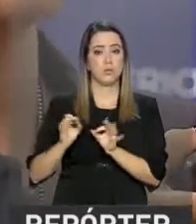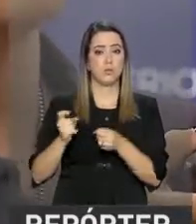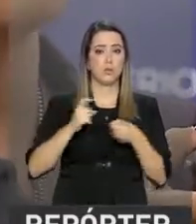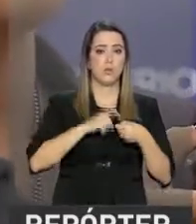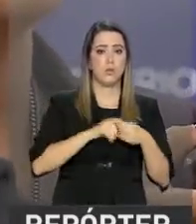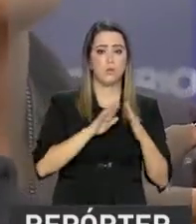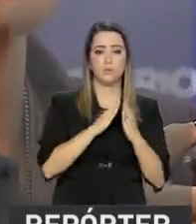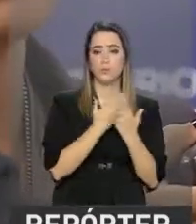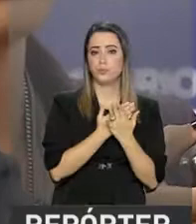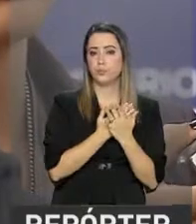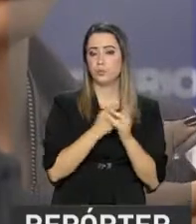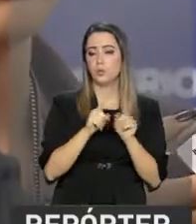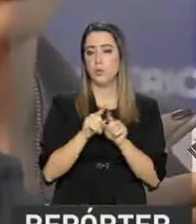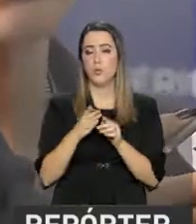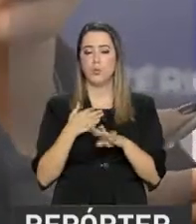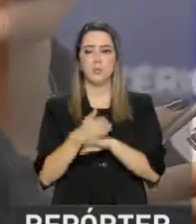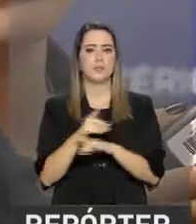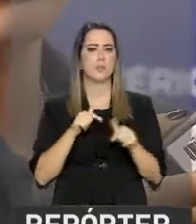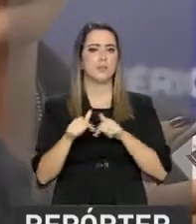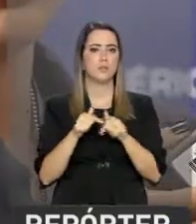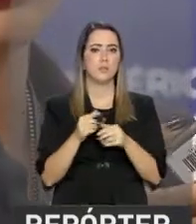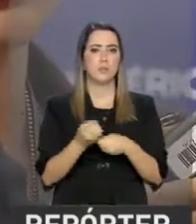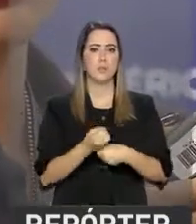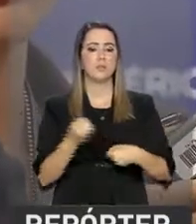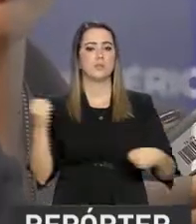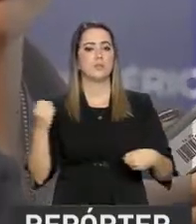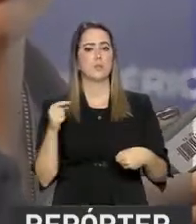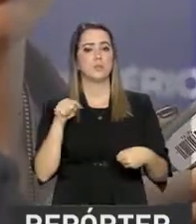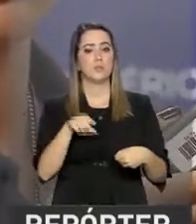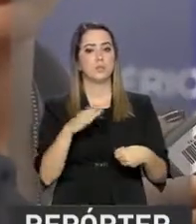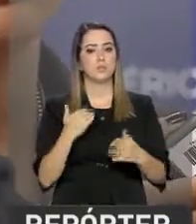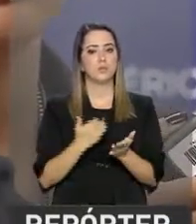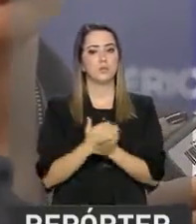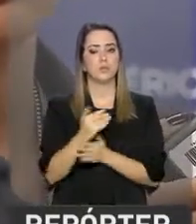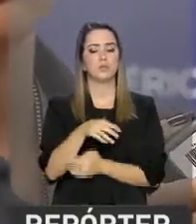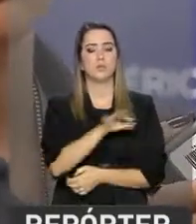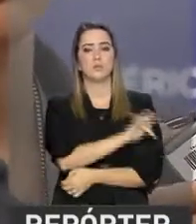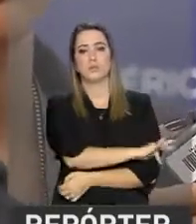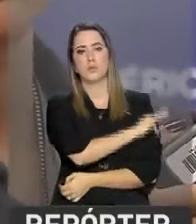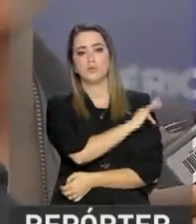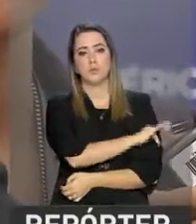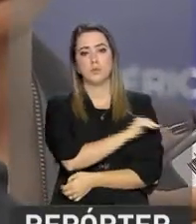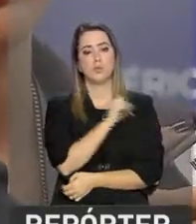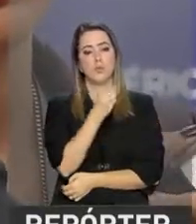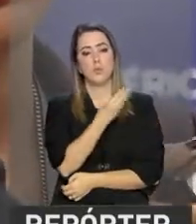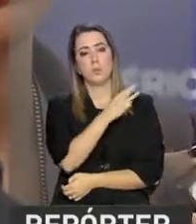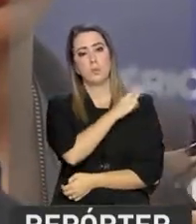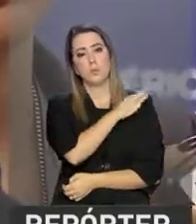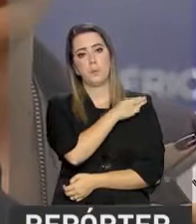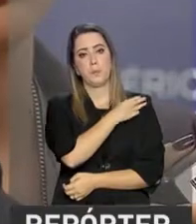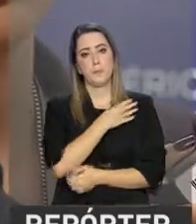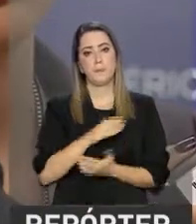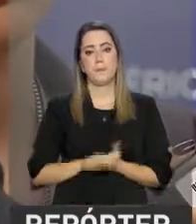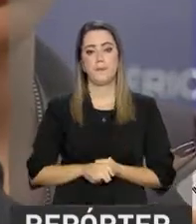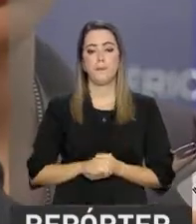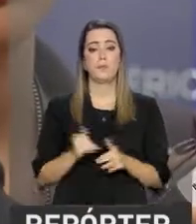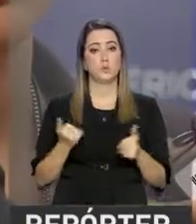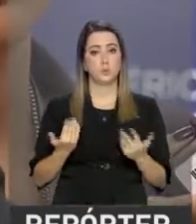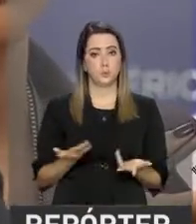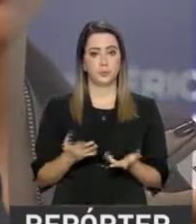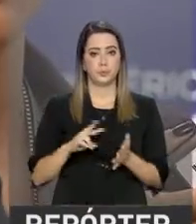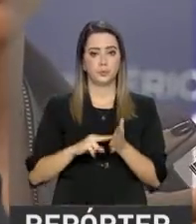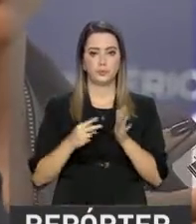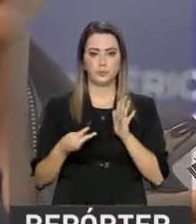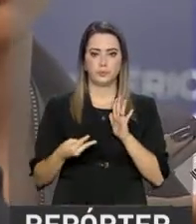ingressem no mundo do trabalho com uma certificação de nível tanto fundamental como nível médio há o